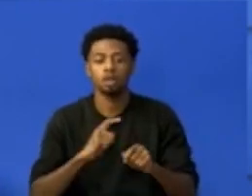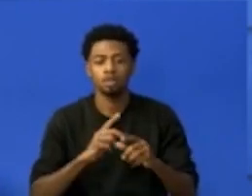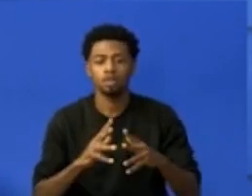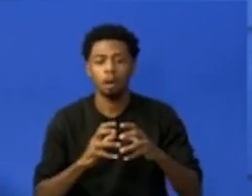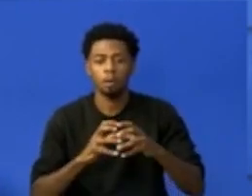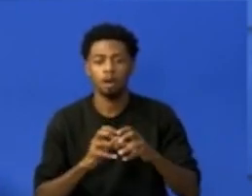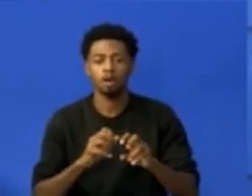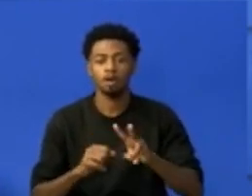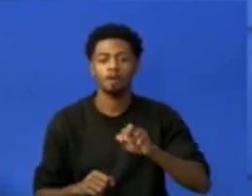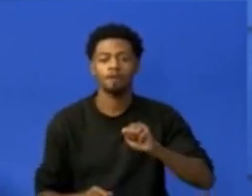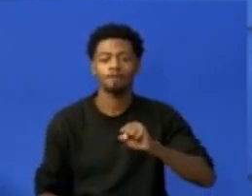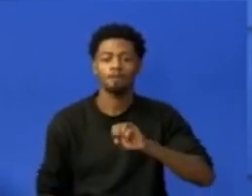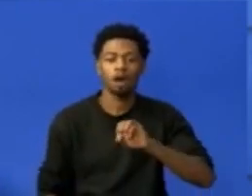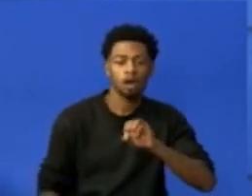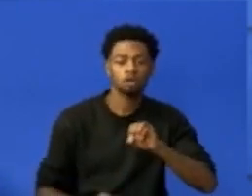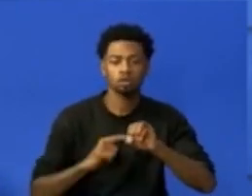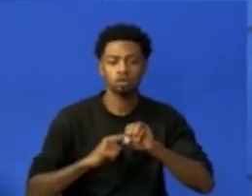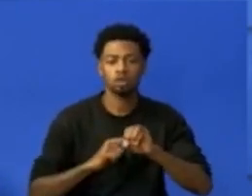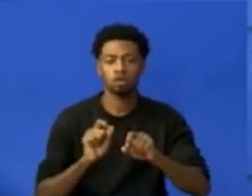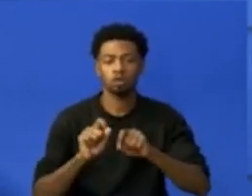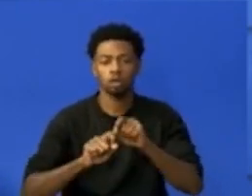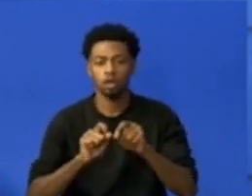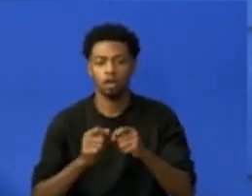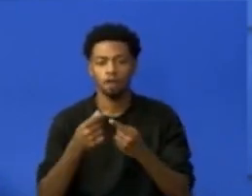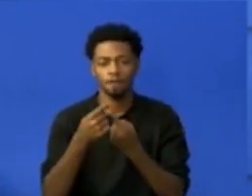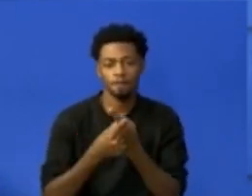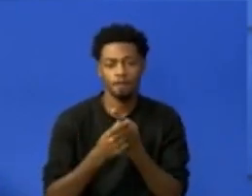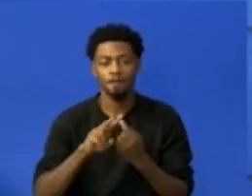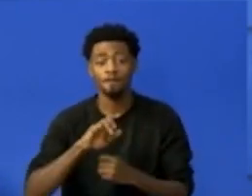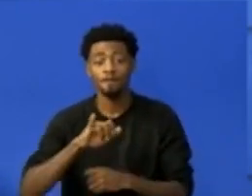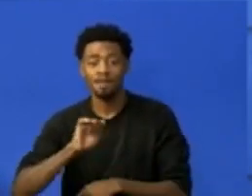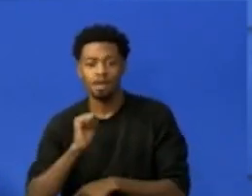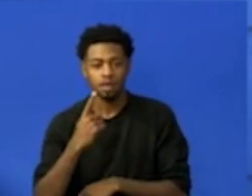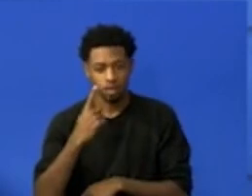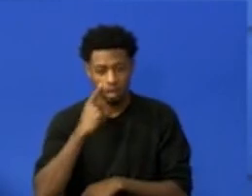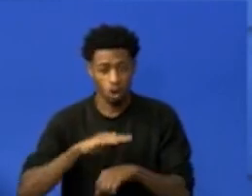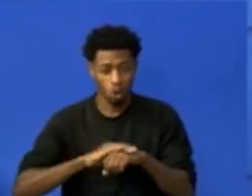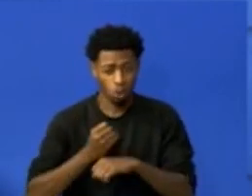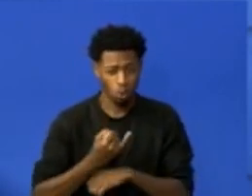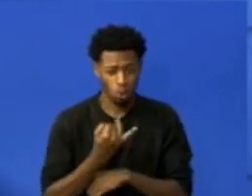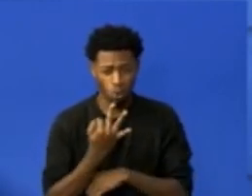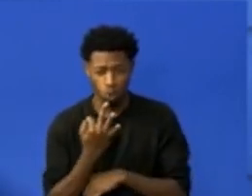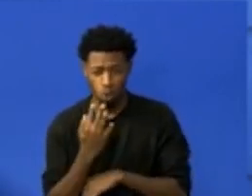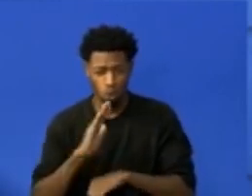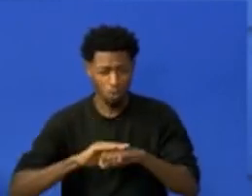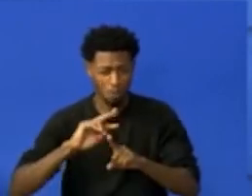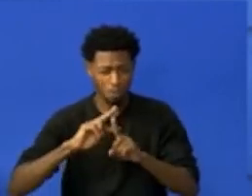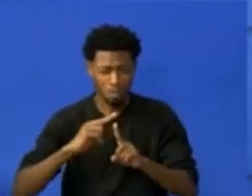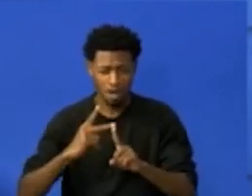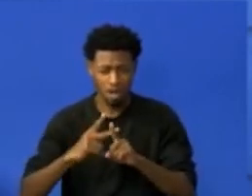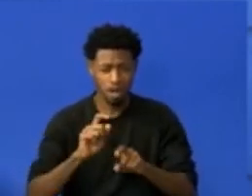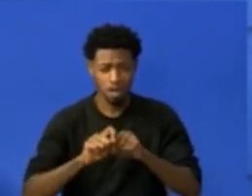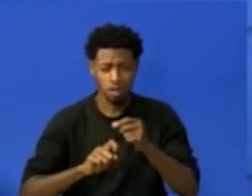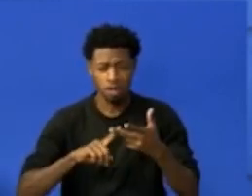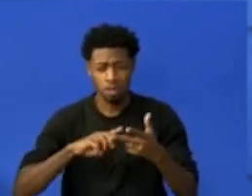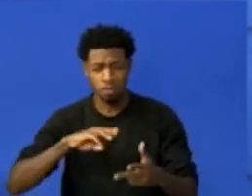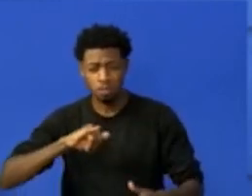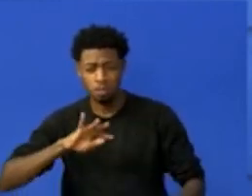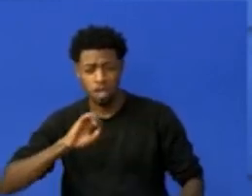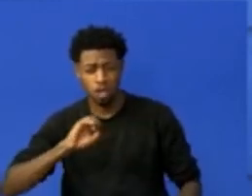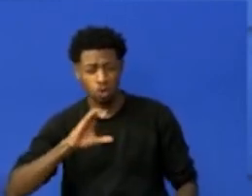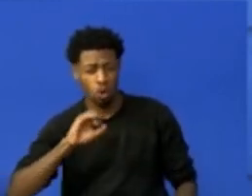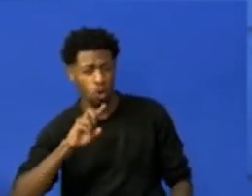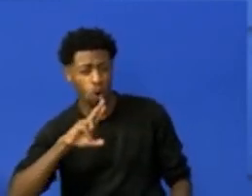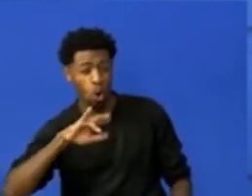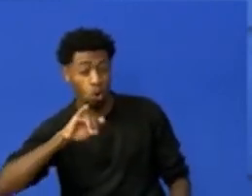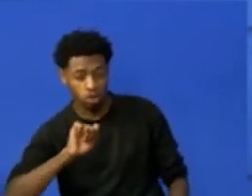dos vasos sanguíneos. Eu também preciso de energia, eu aumento a quantidade e o tamanho das minhas mitocôndrias.